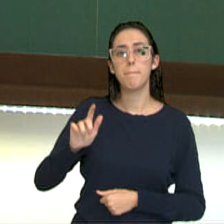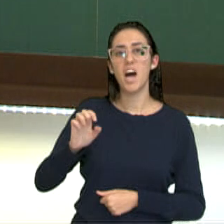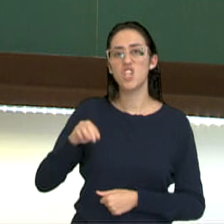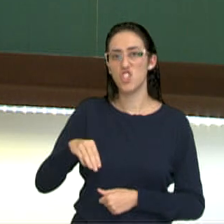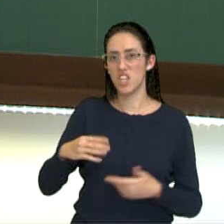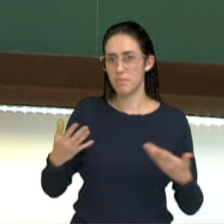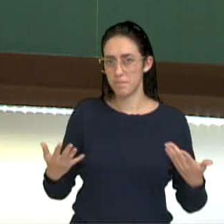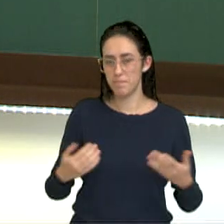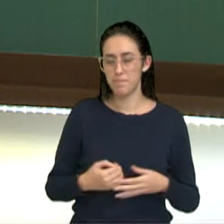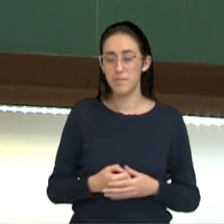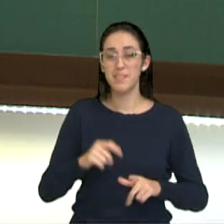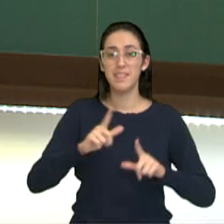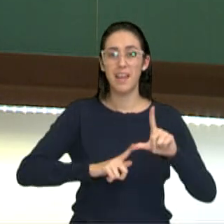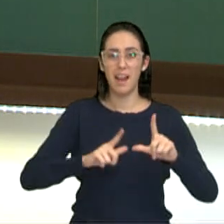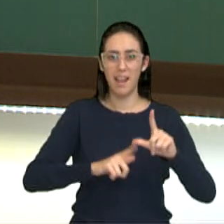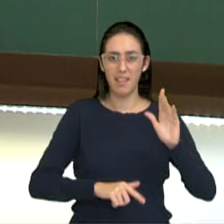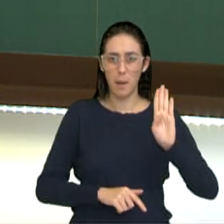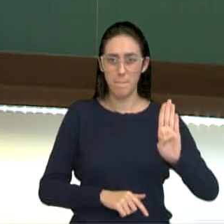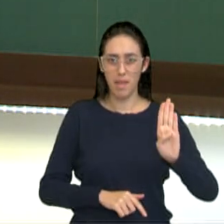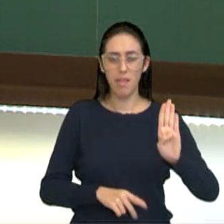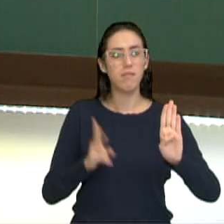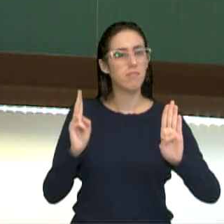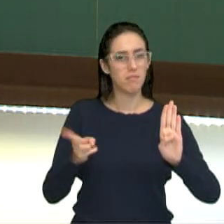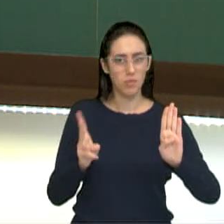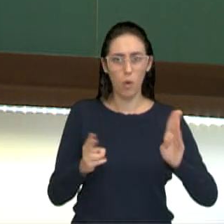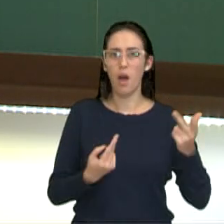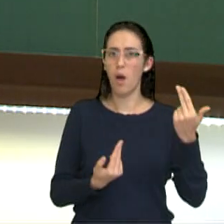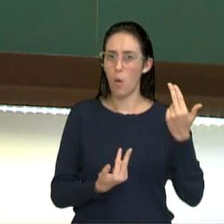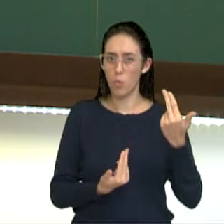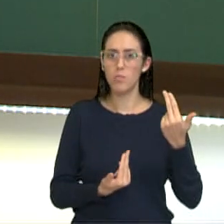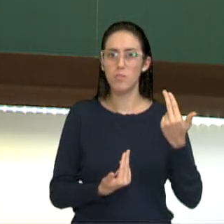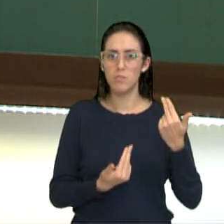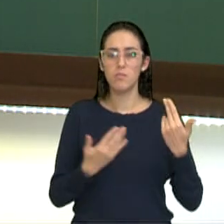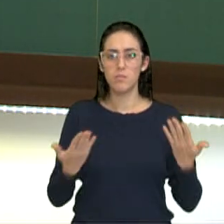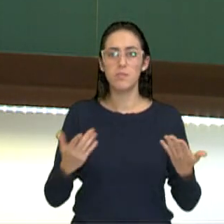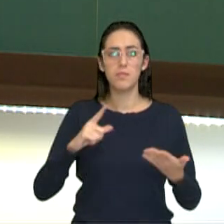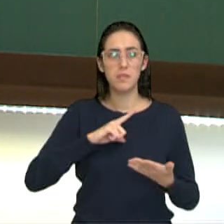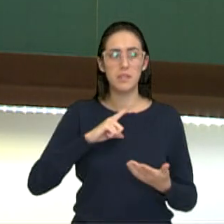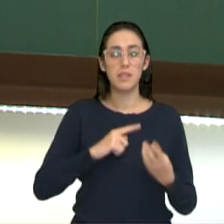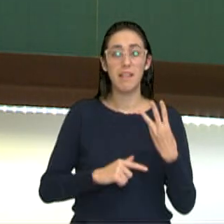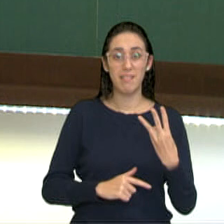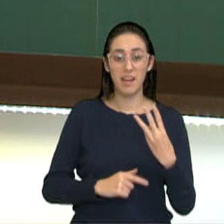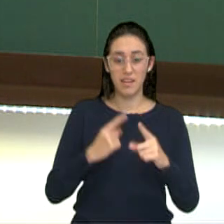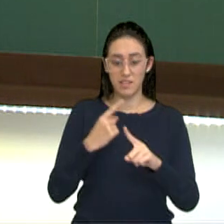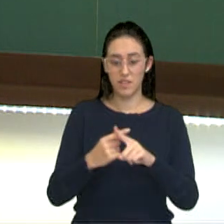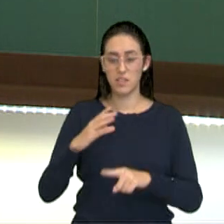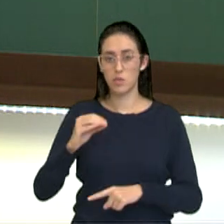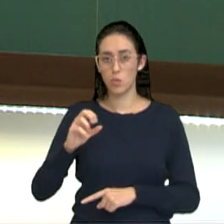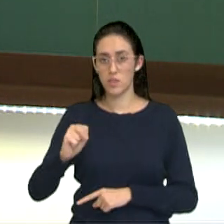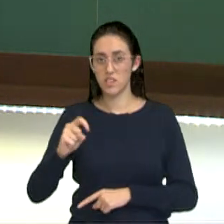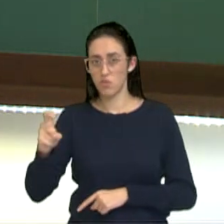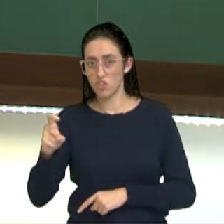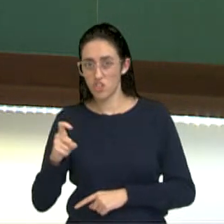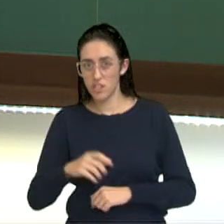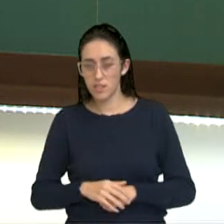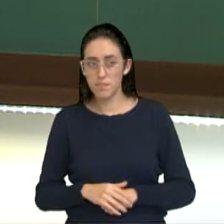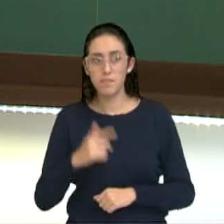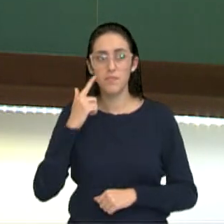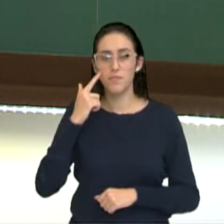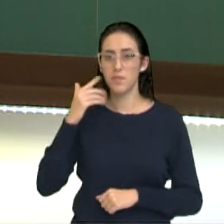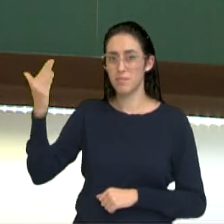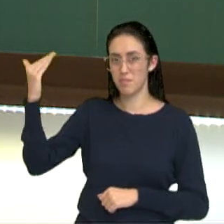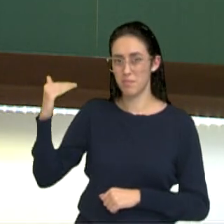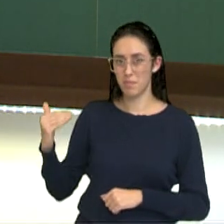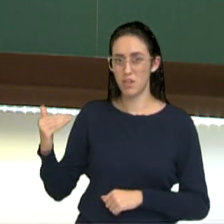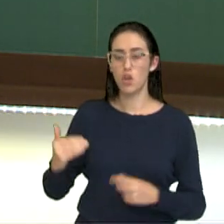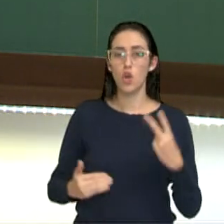períodos. Na letra B, da mesma forma, tá? Então, aqui eu tenho 3 vezes cosseno de x e observe que na letra